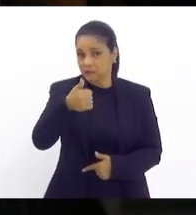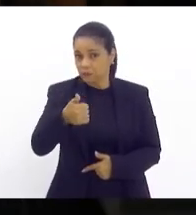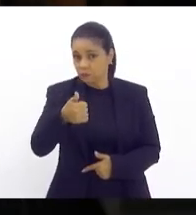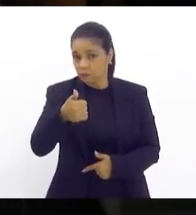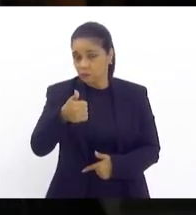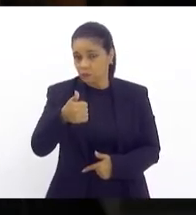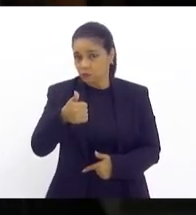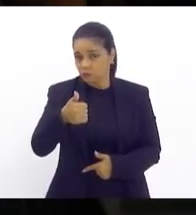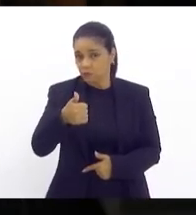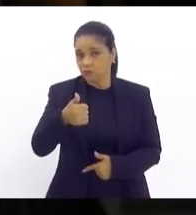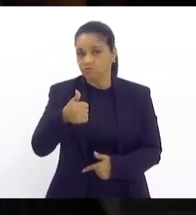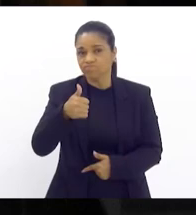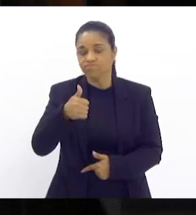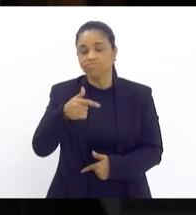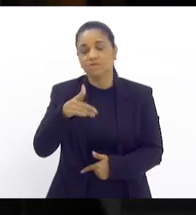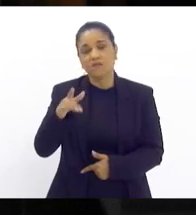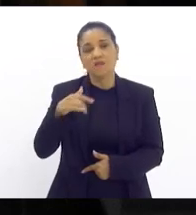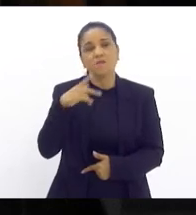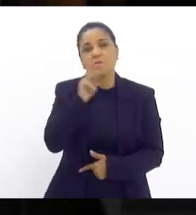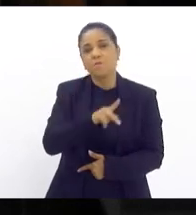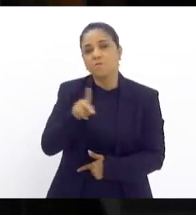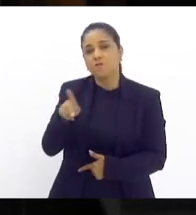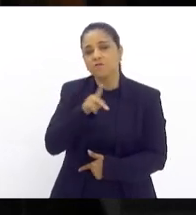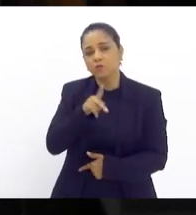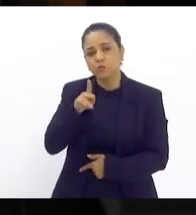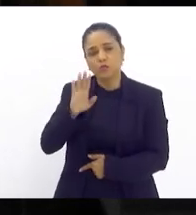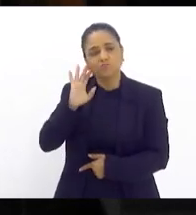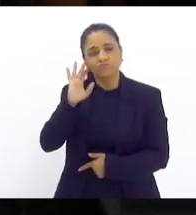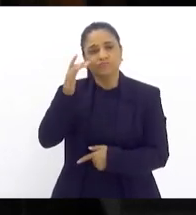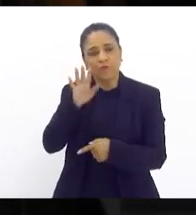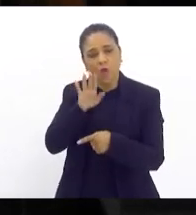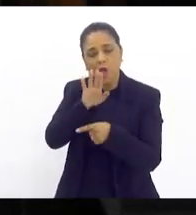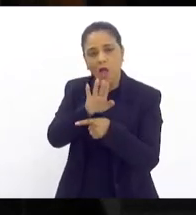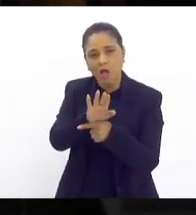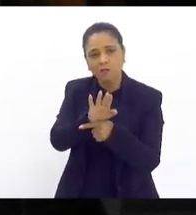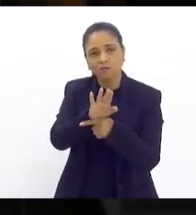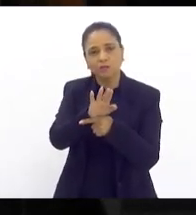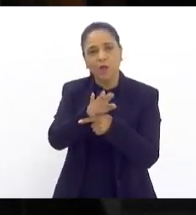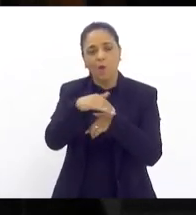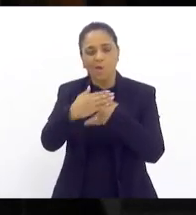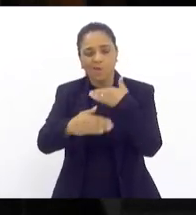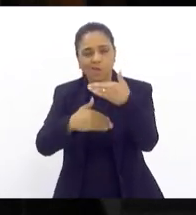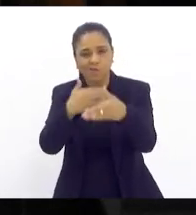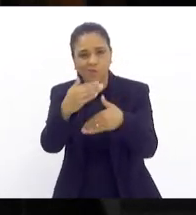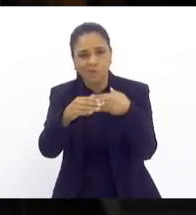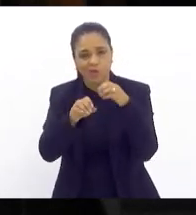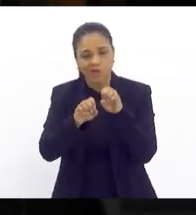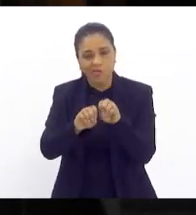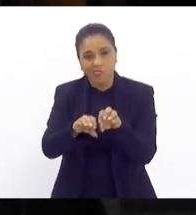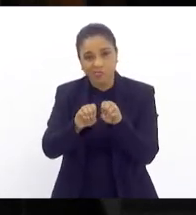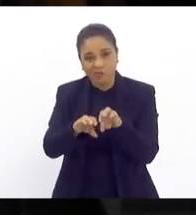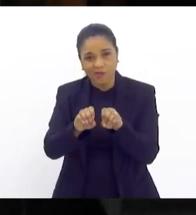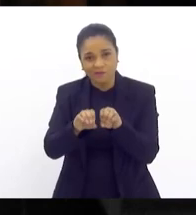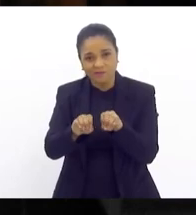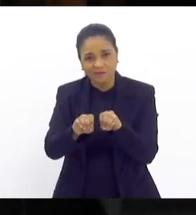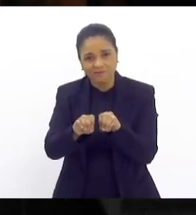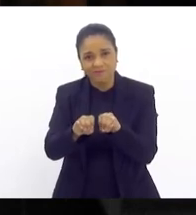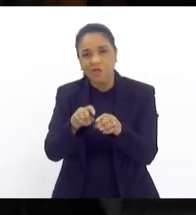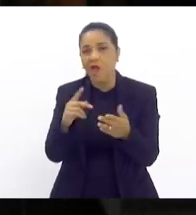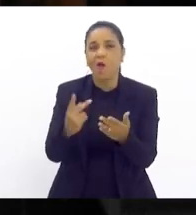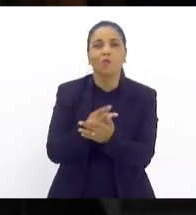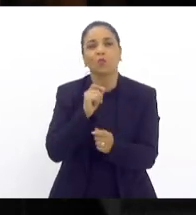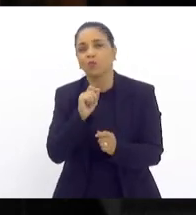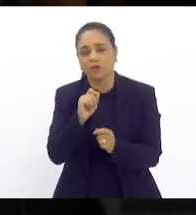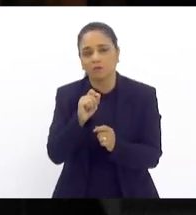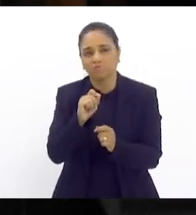que resolveu ajudar o processo educacional e foi morta